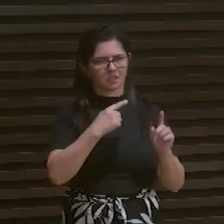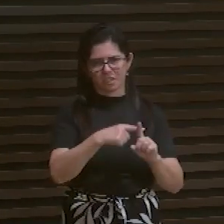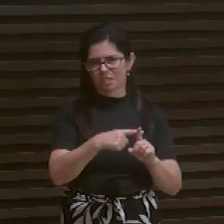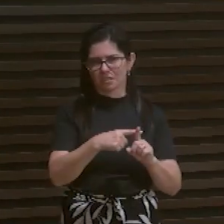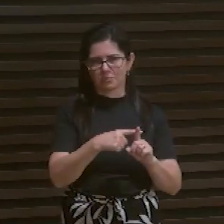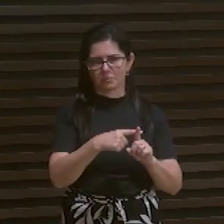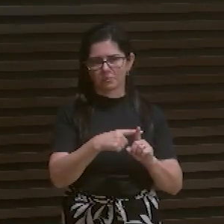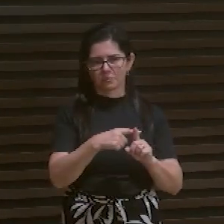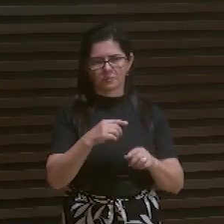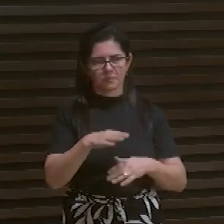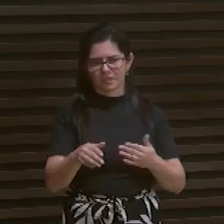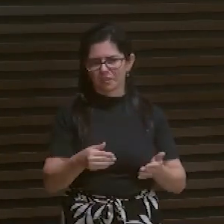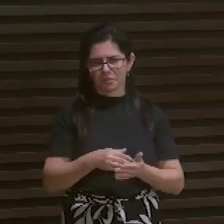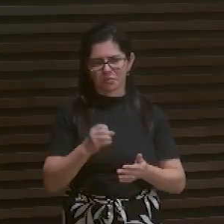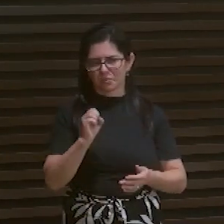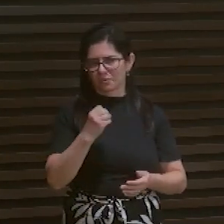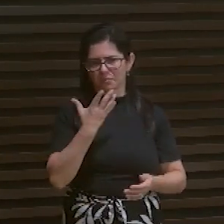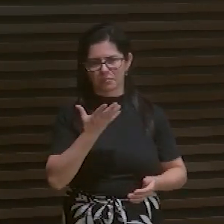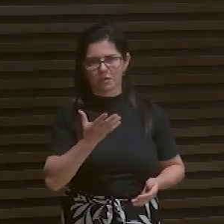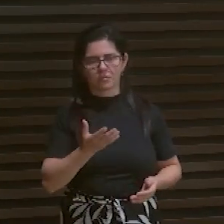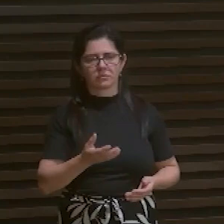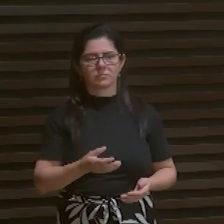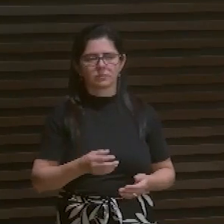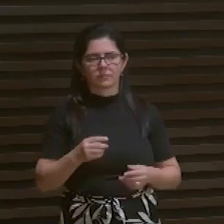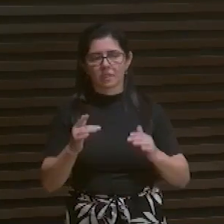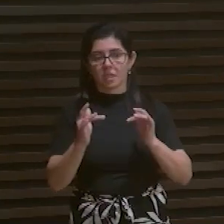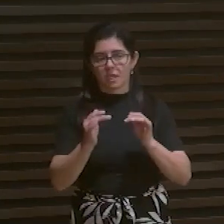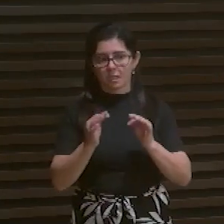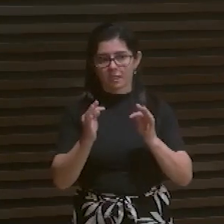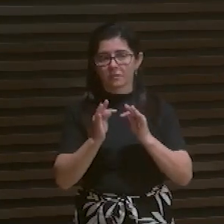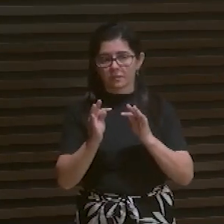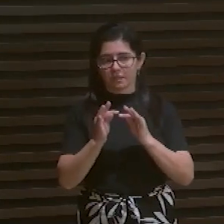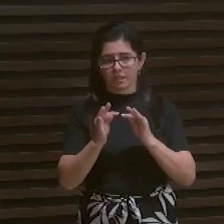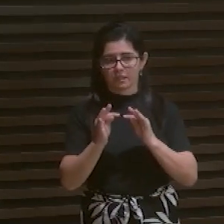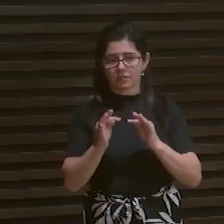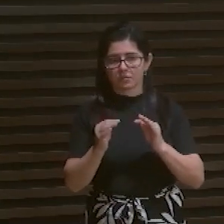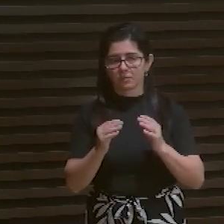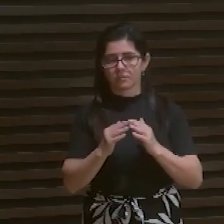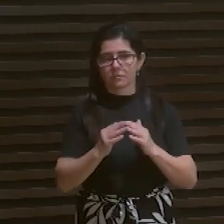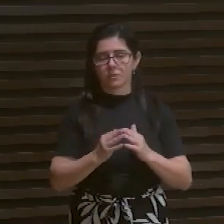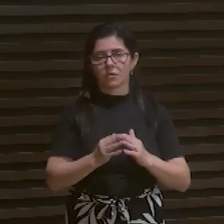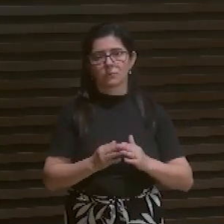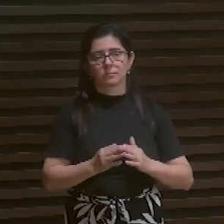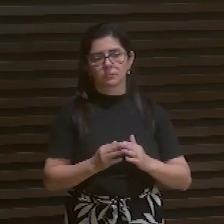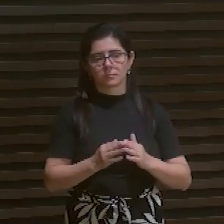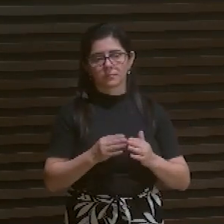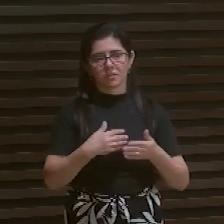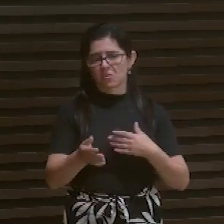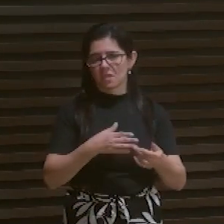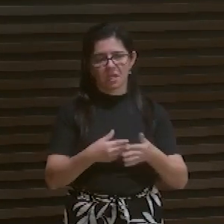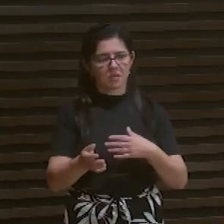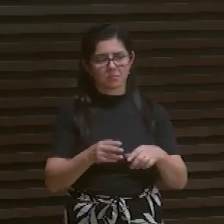bem. Eu era um templo de Deus em casa. Por frustrações, por qualquer motivo que seja. E